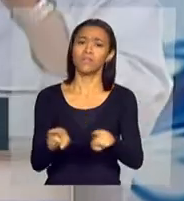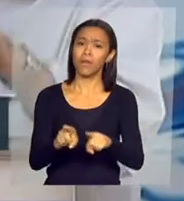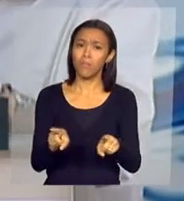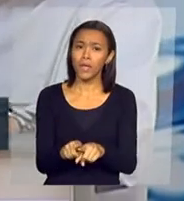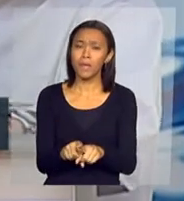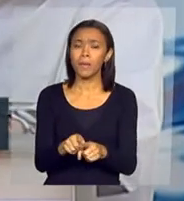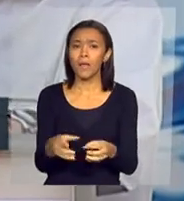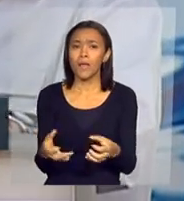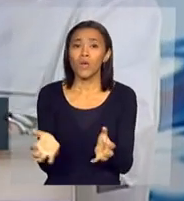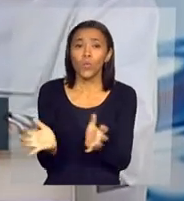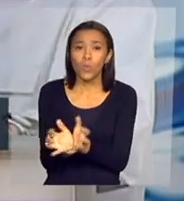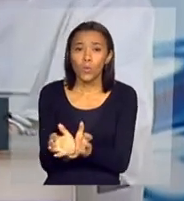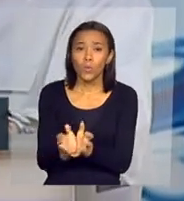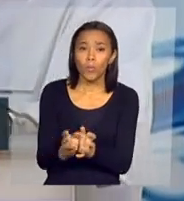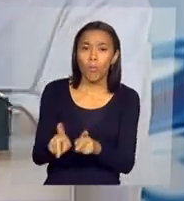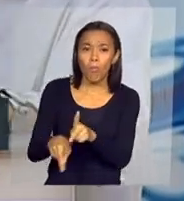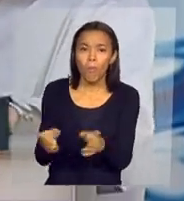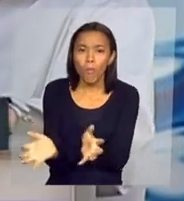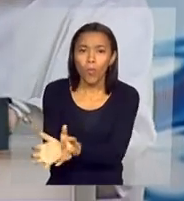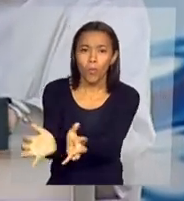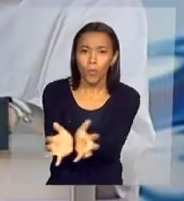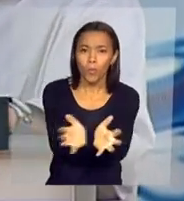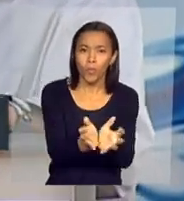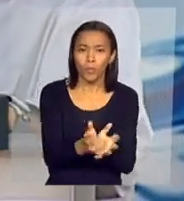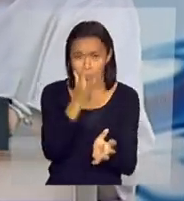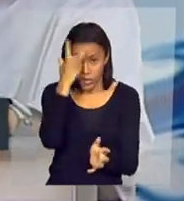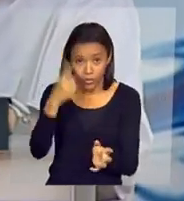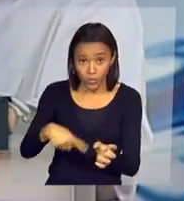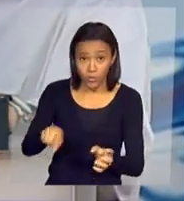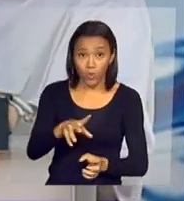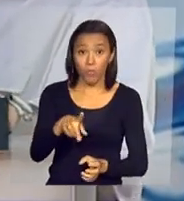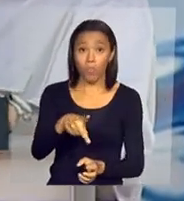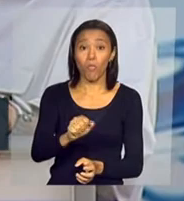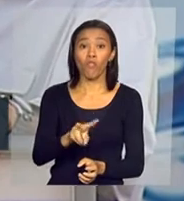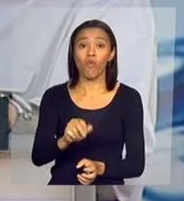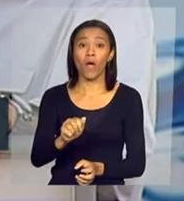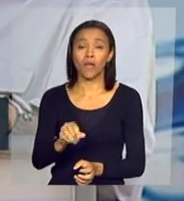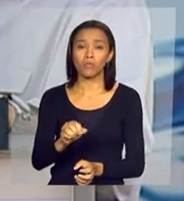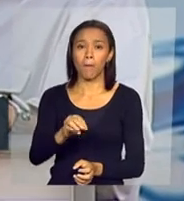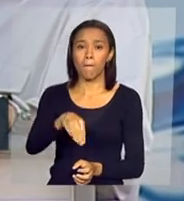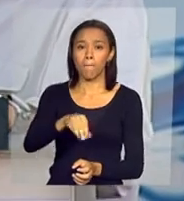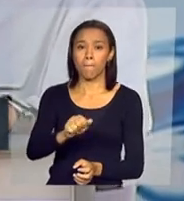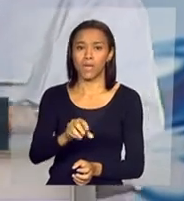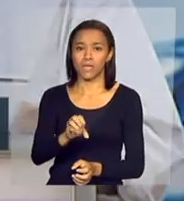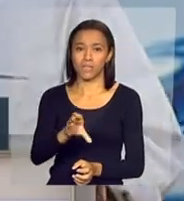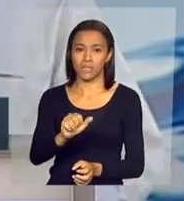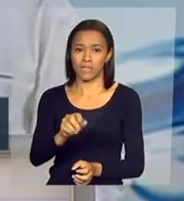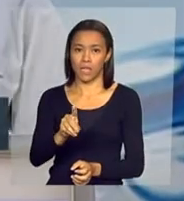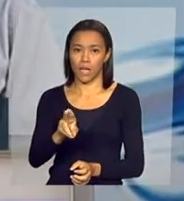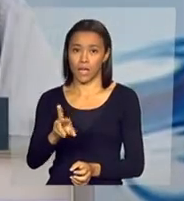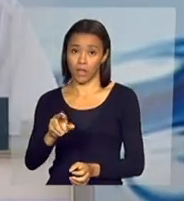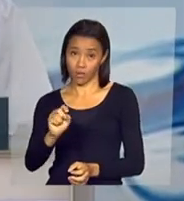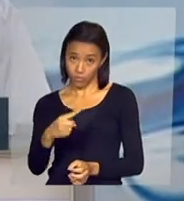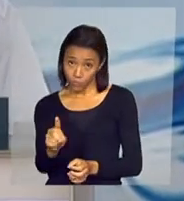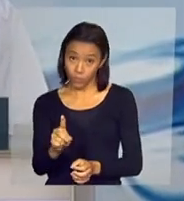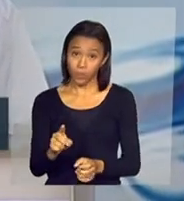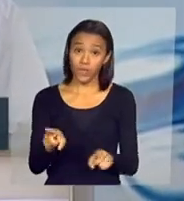ficam no trajeto da adutora, como o povoado Mandacaru, a São Julião, a Vila